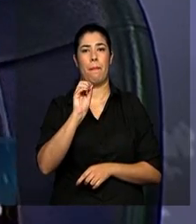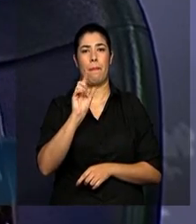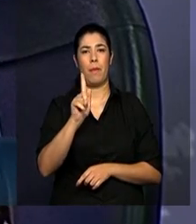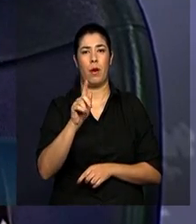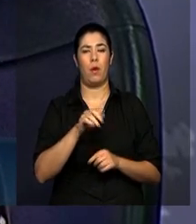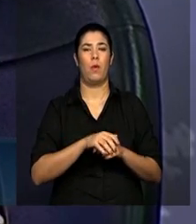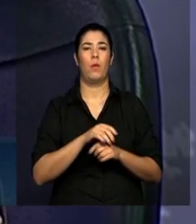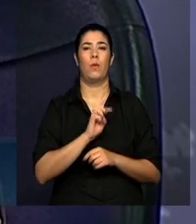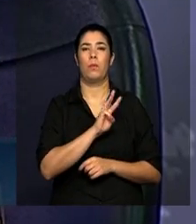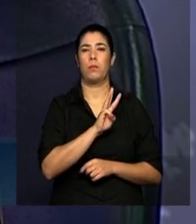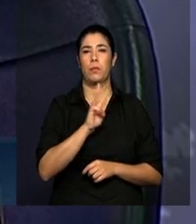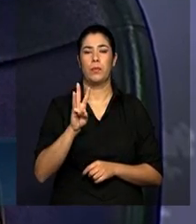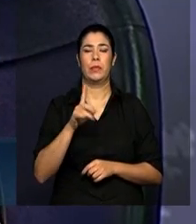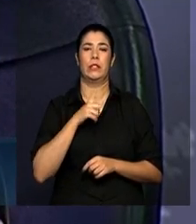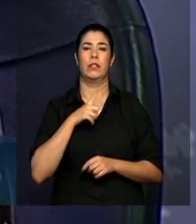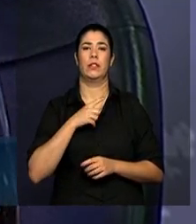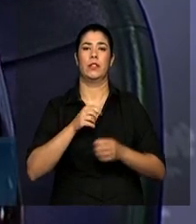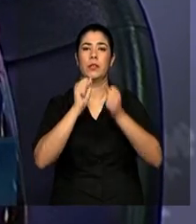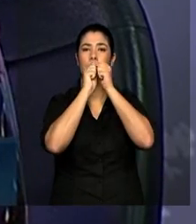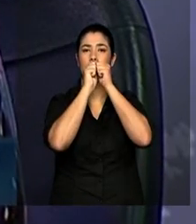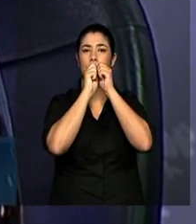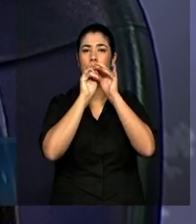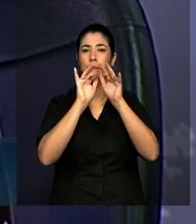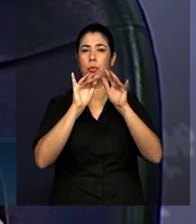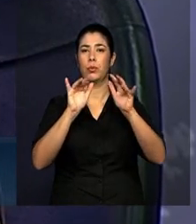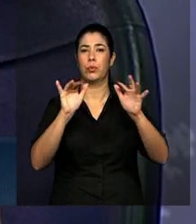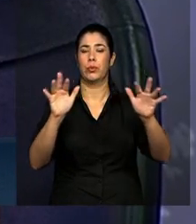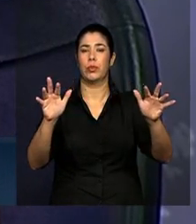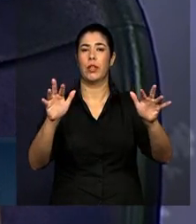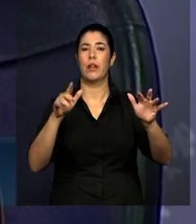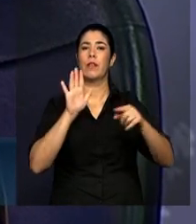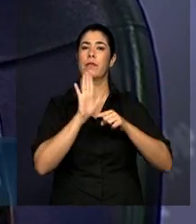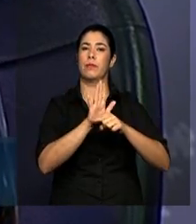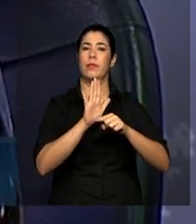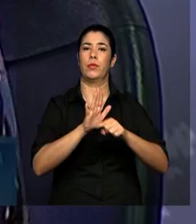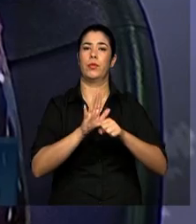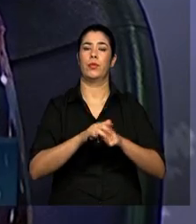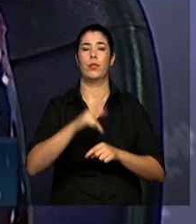que muito tem contribuído para a divulgação do Disque 180,